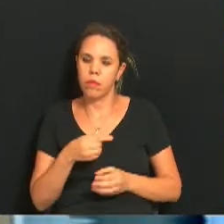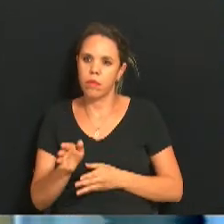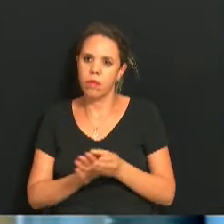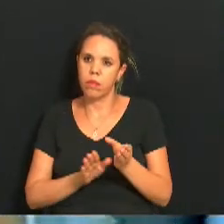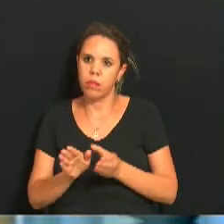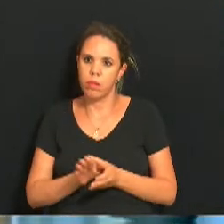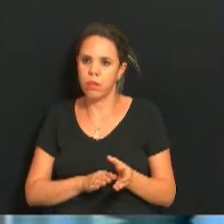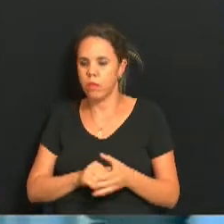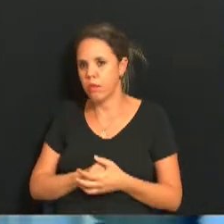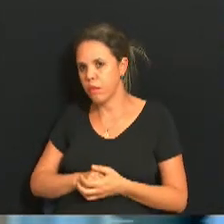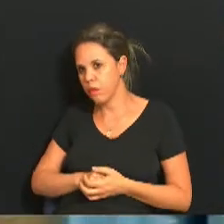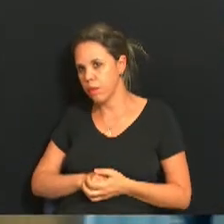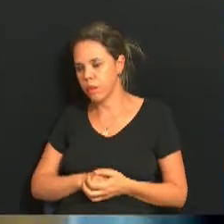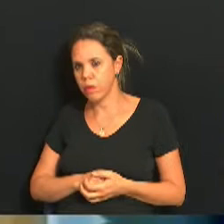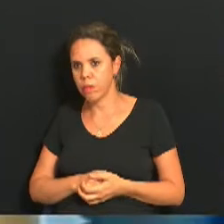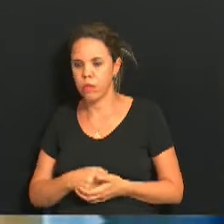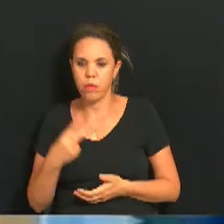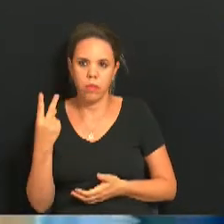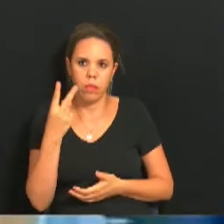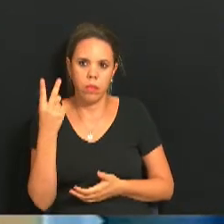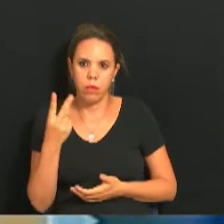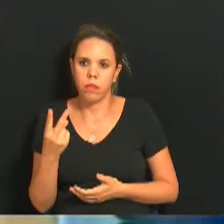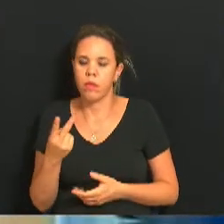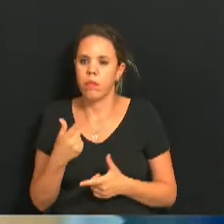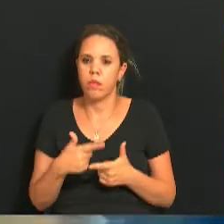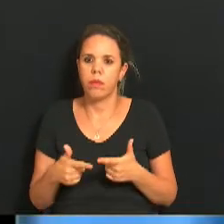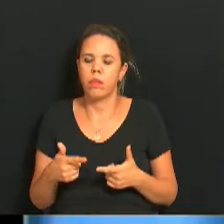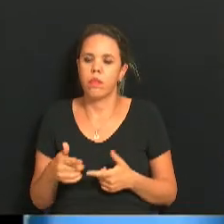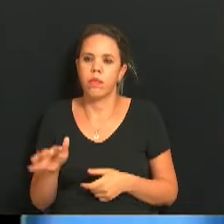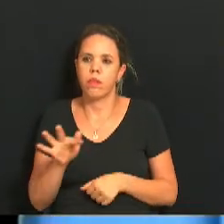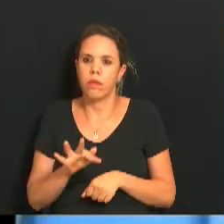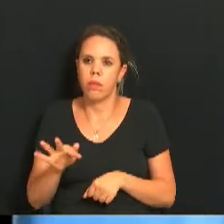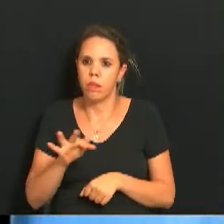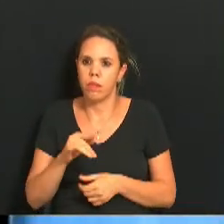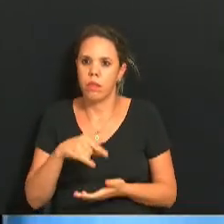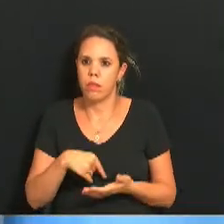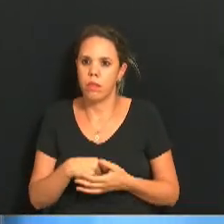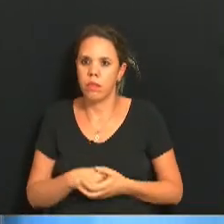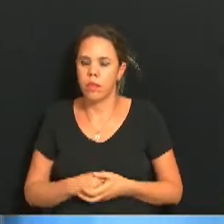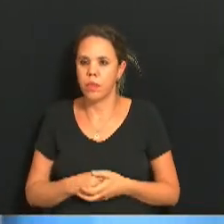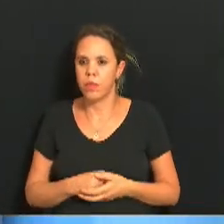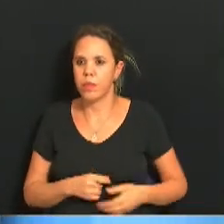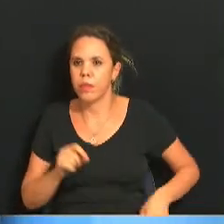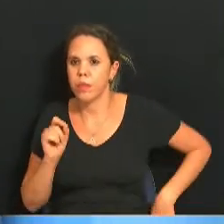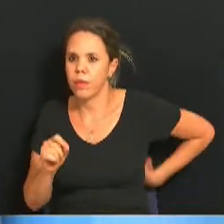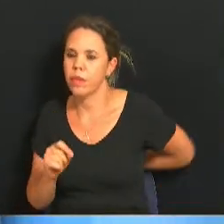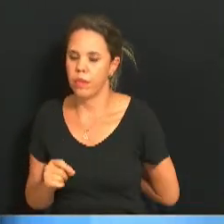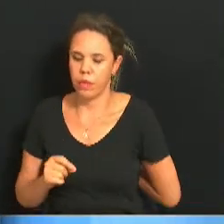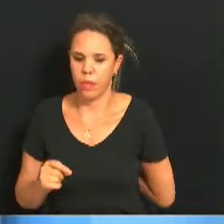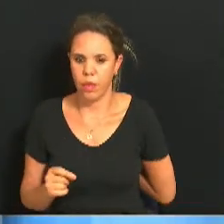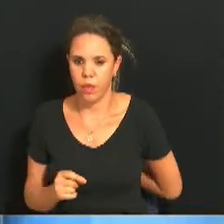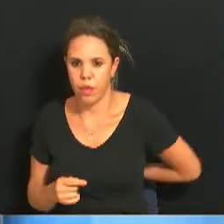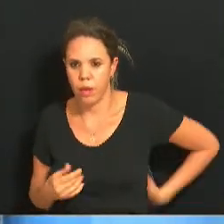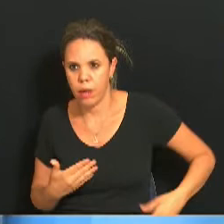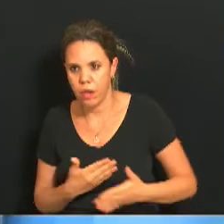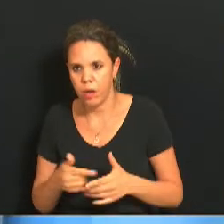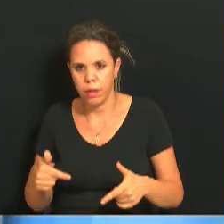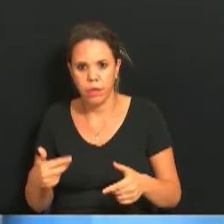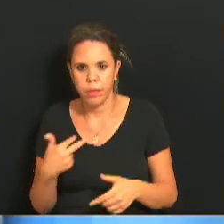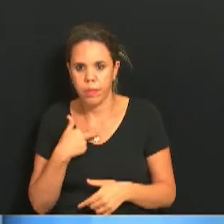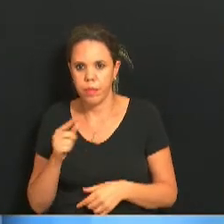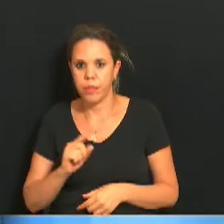não se ele for reconhecimento desse vício formal o teu vício de digitar ativa o debate não